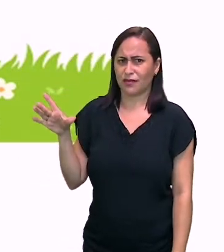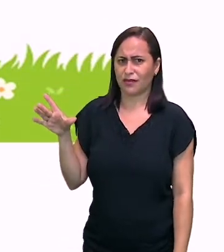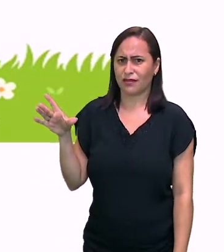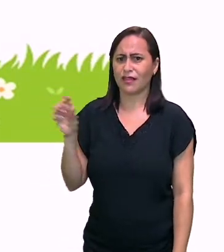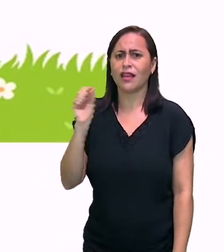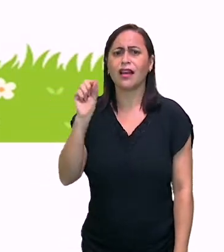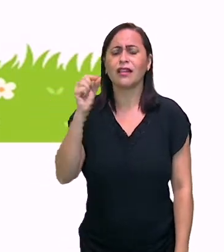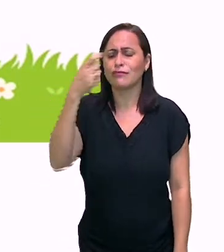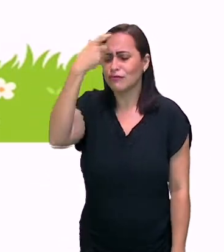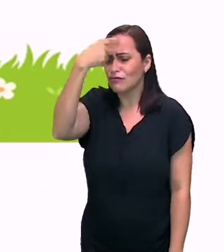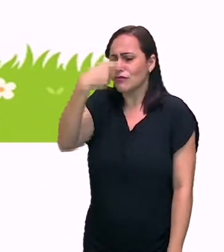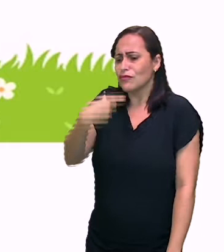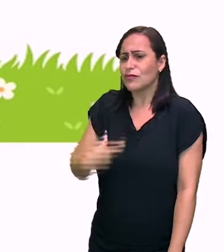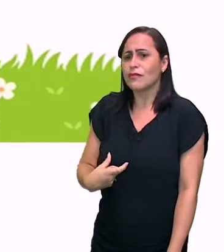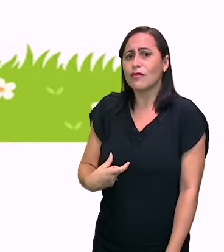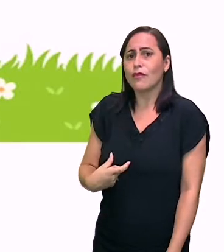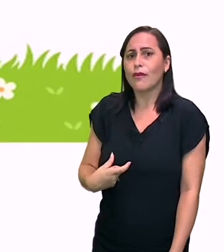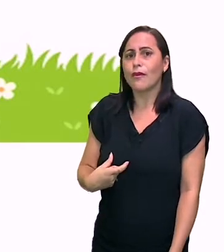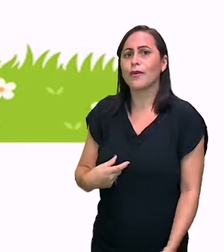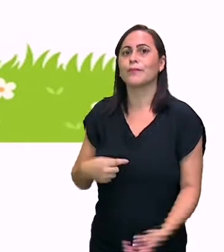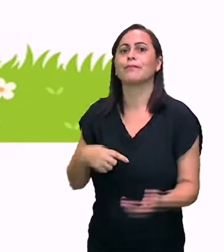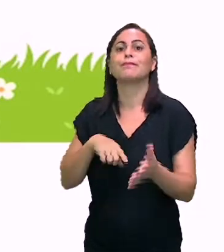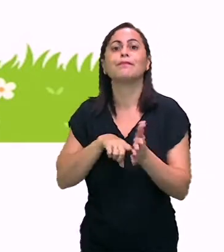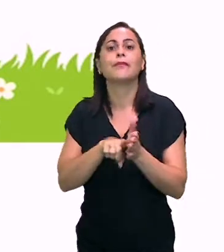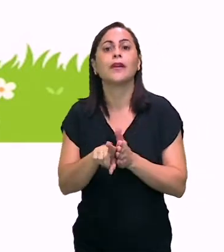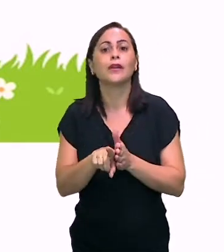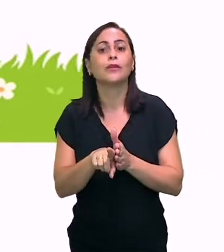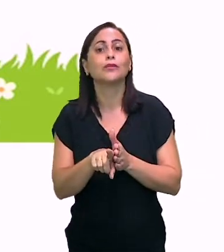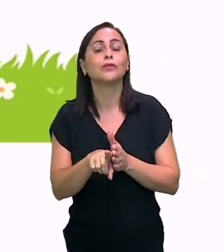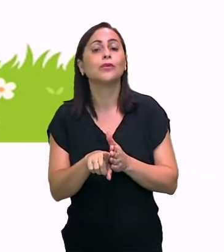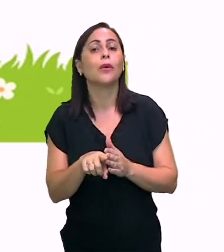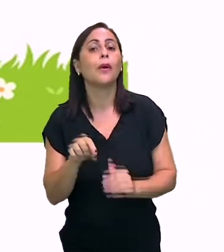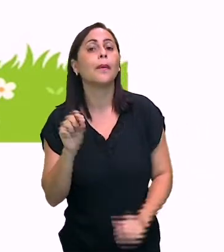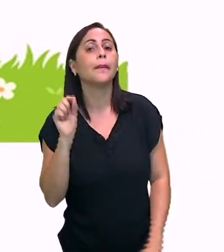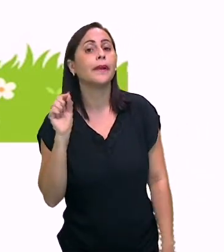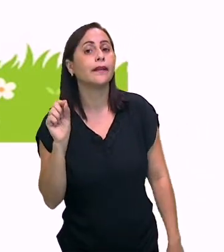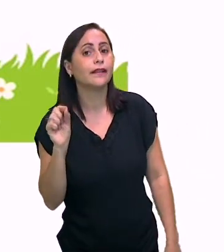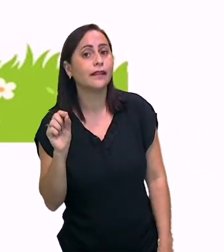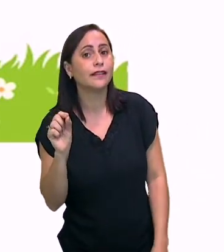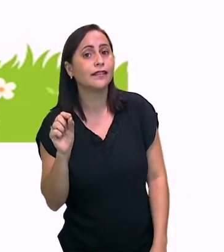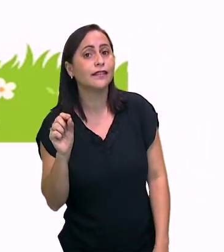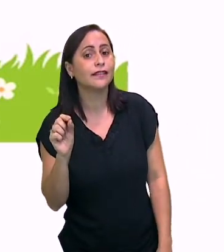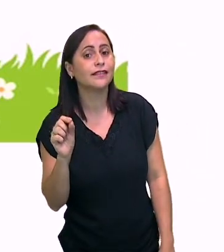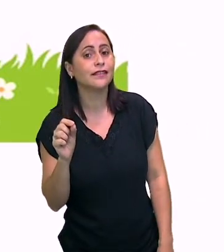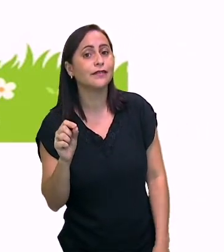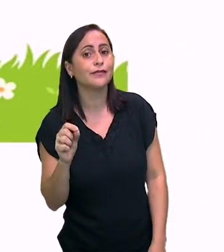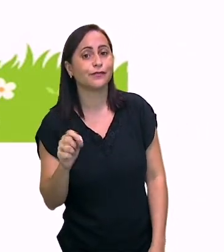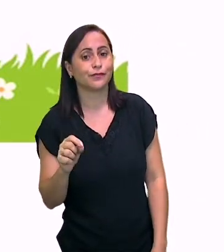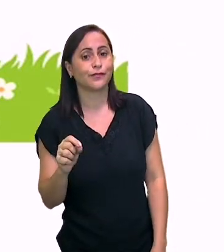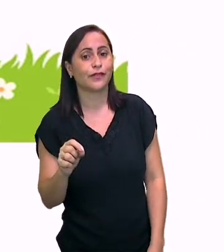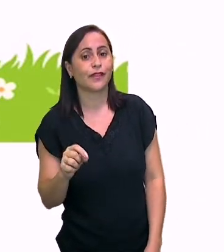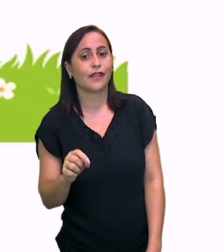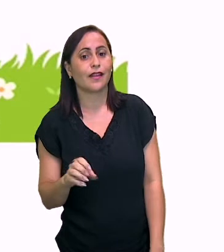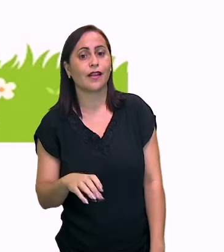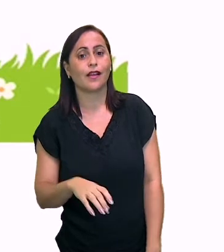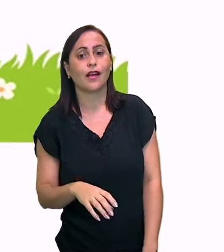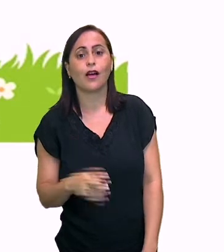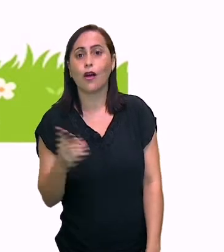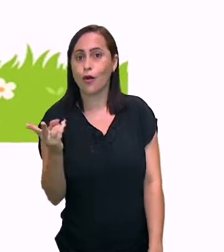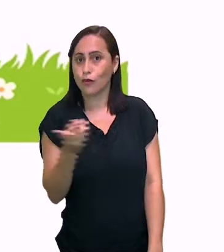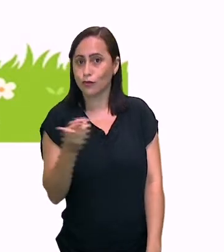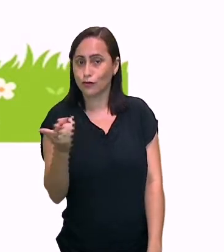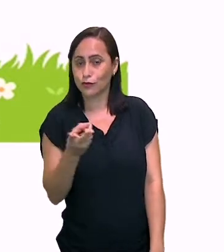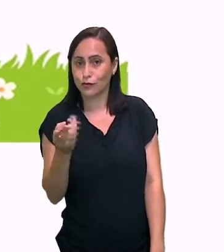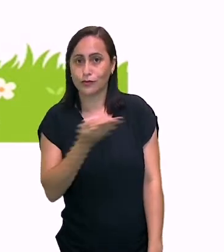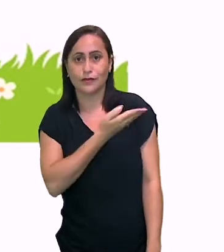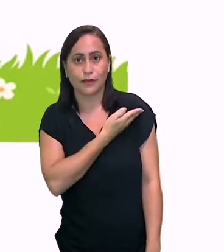sou eu? Perguntou o Pedro ao Carlos e ao